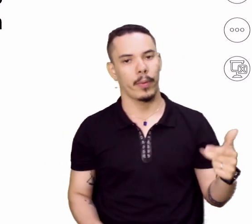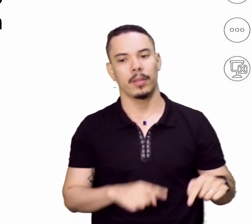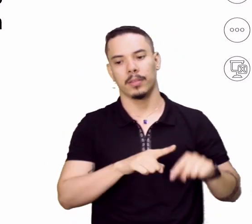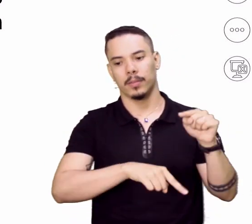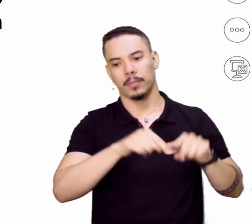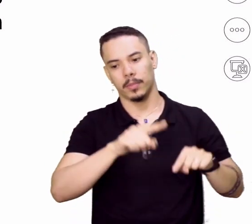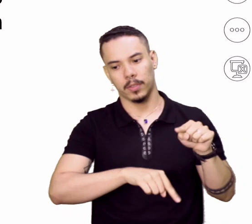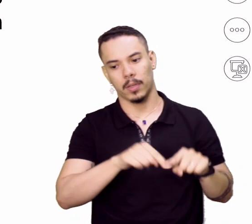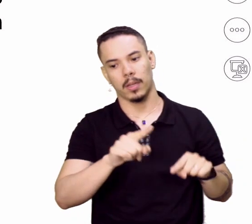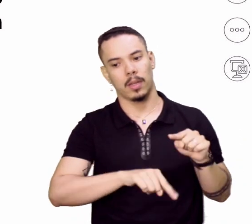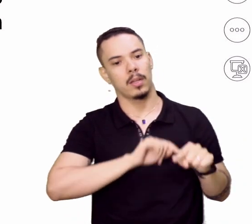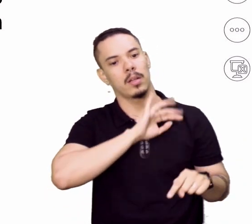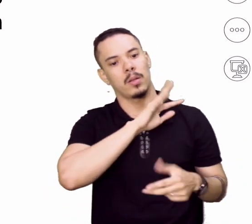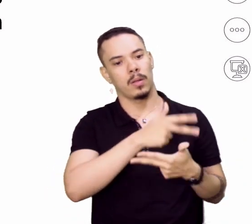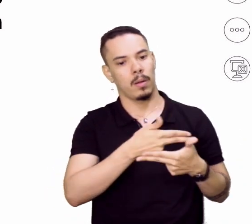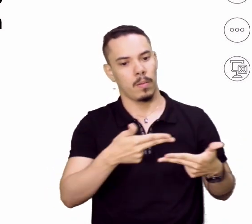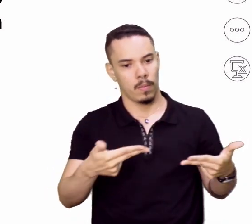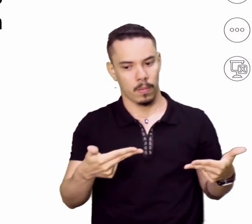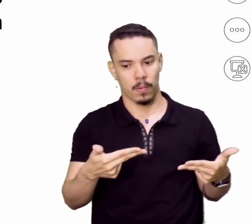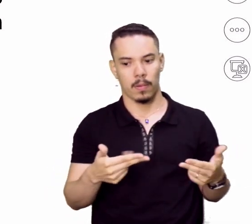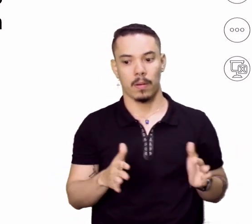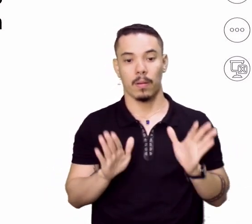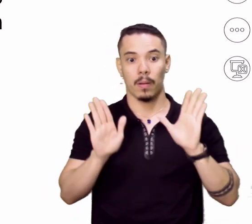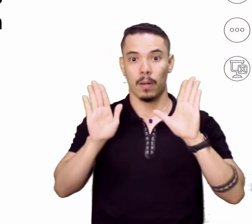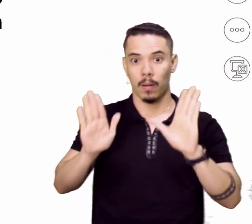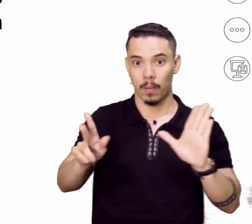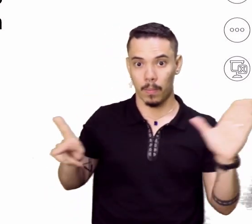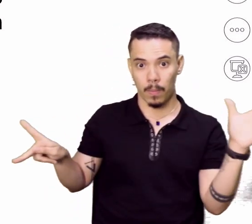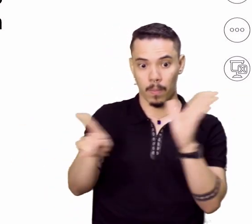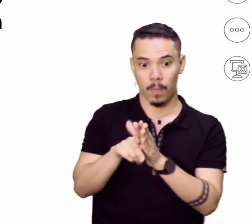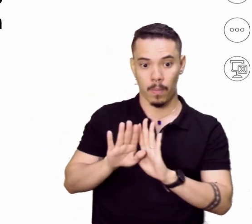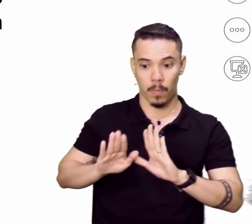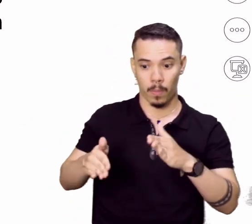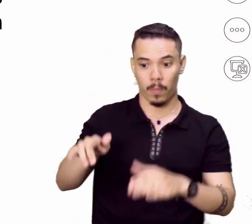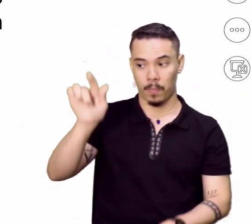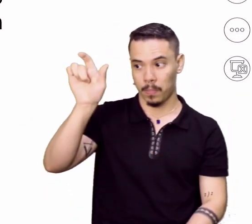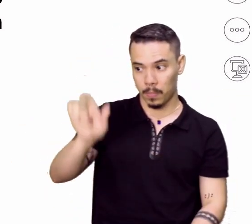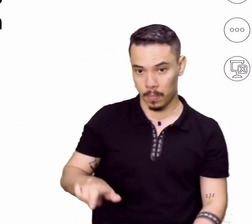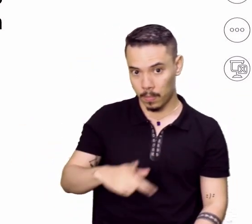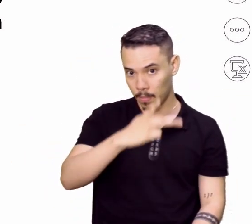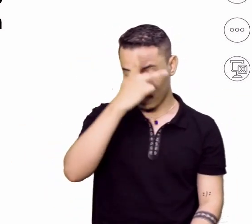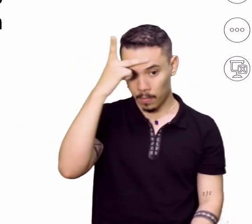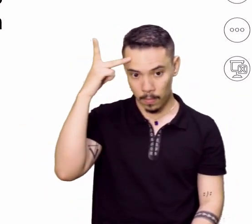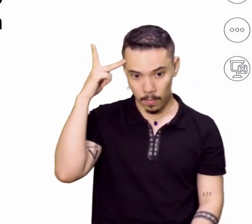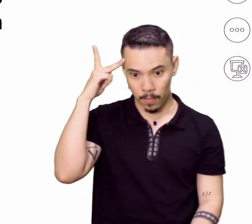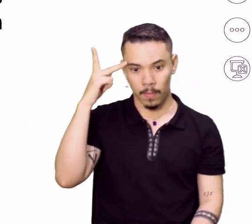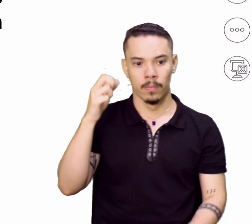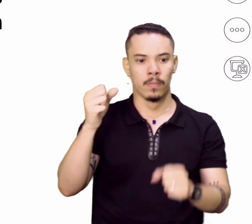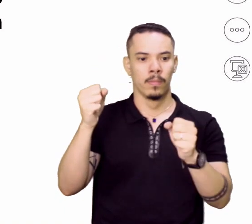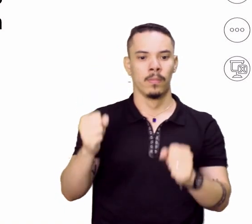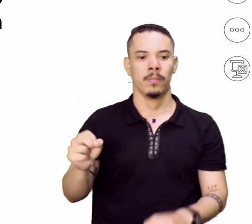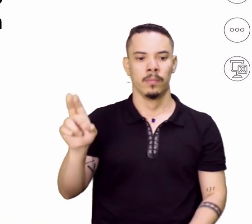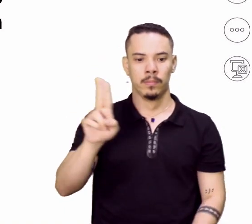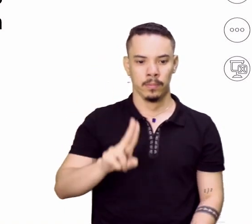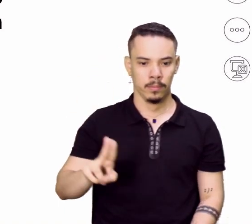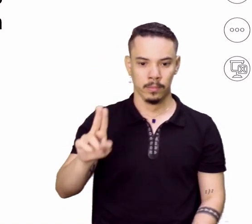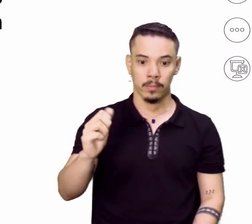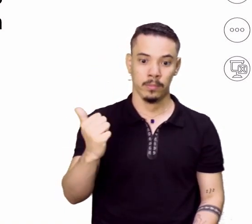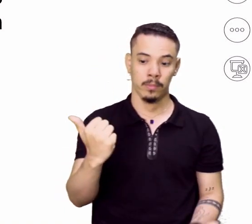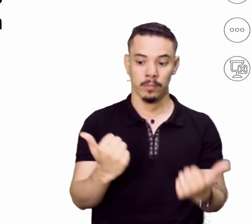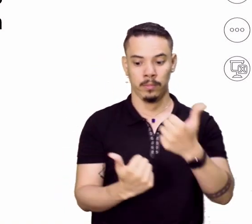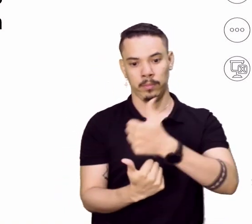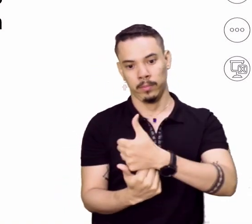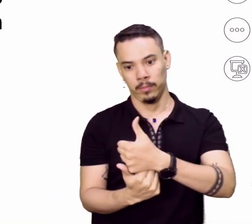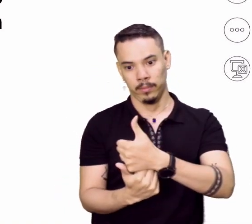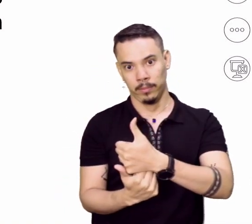animais. Mas quando nos referimos a pessoas, that pode ser usado no lugar de who